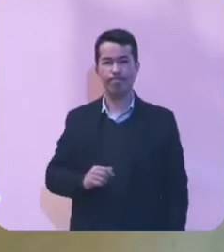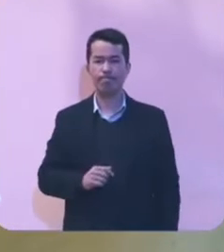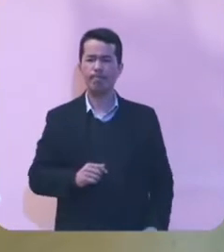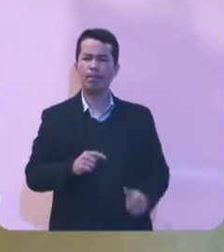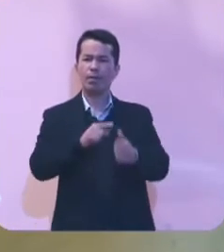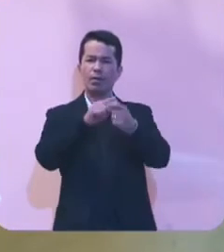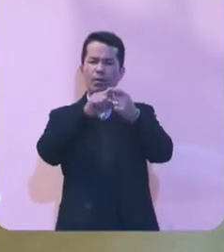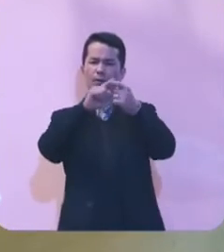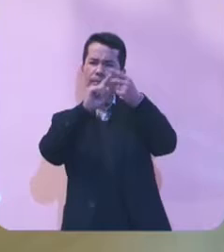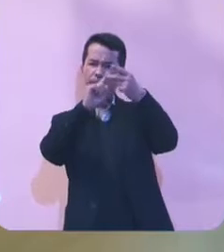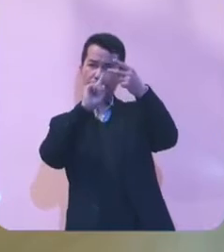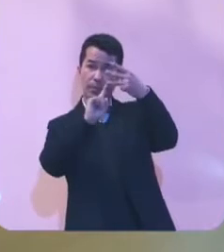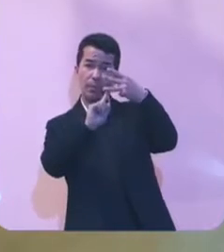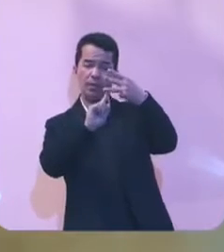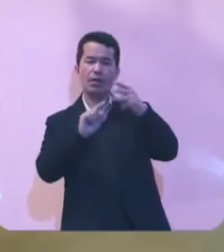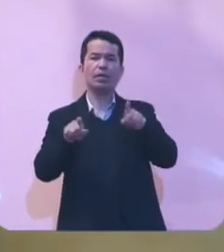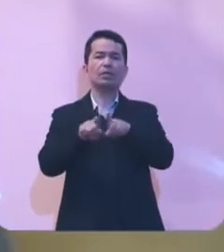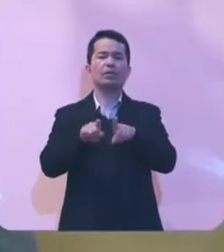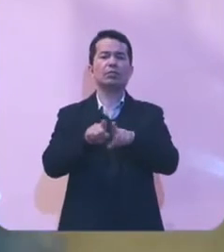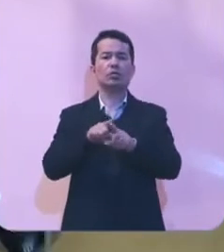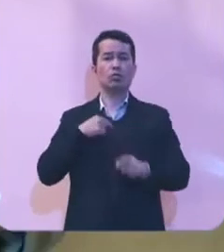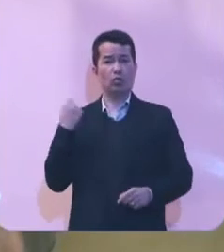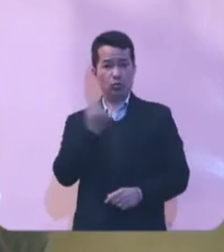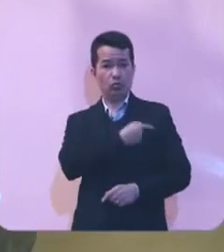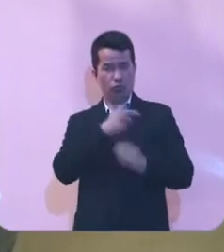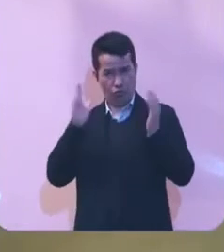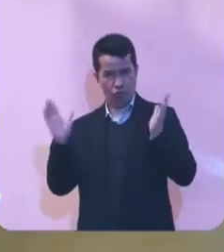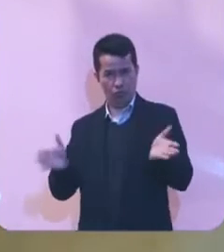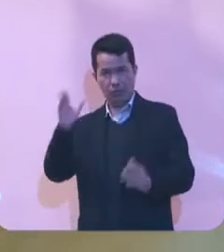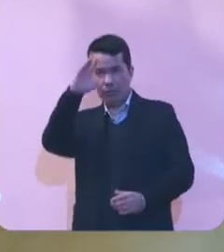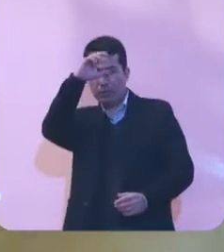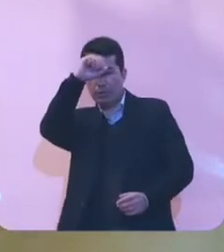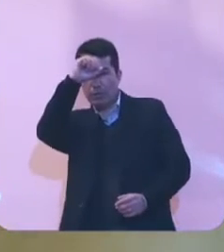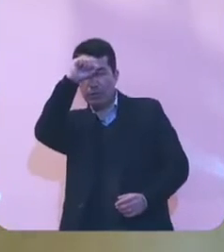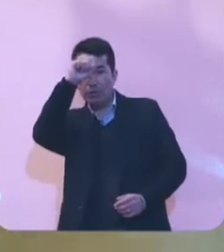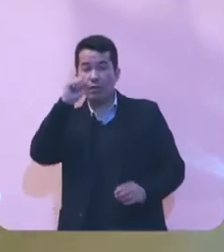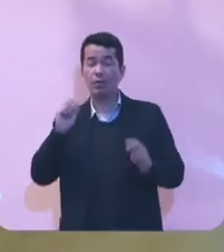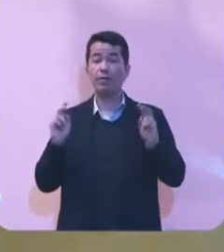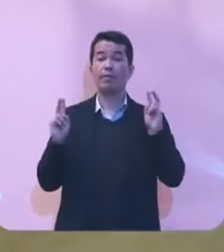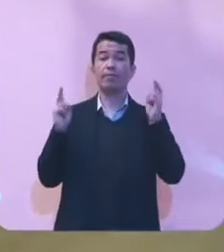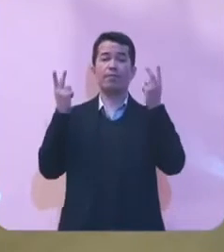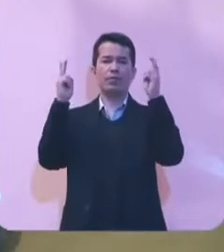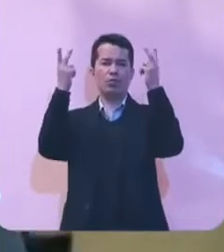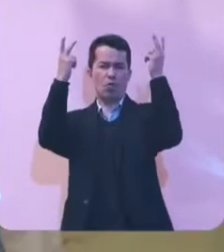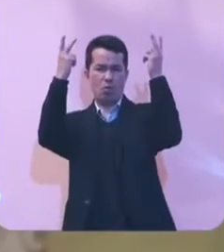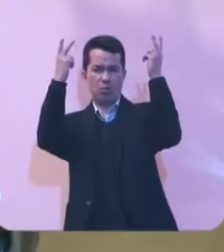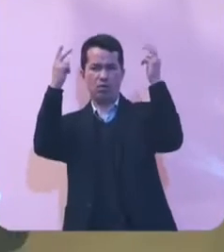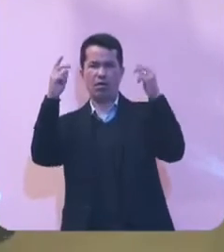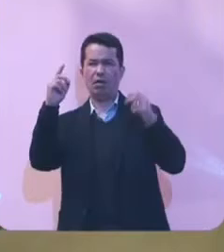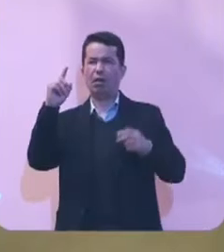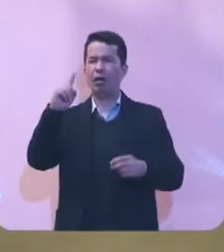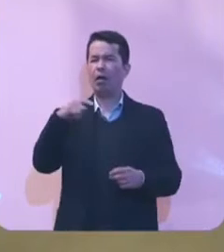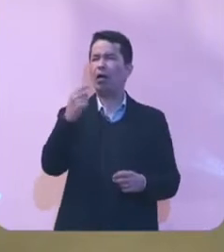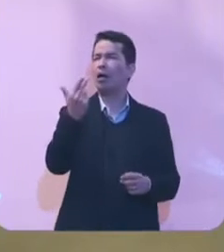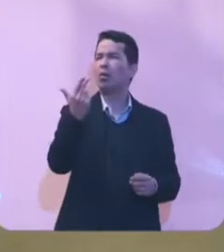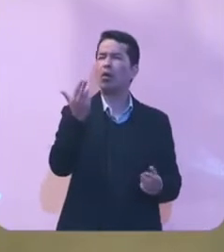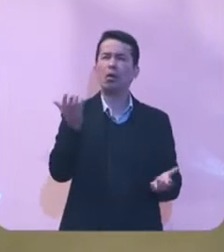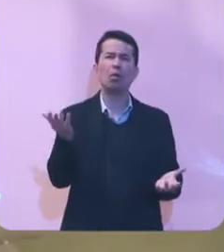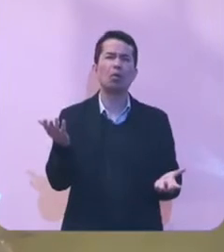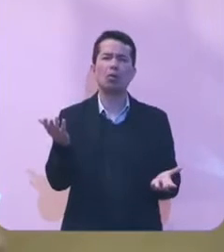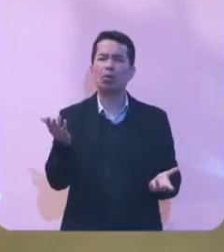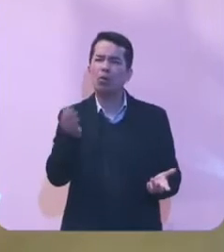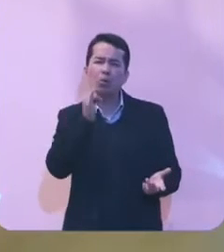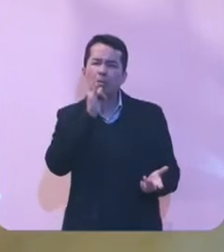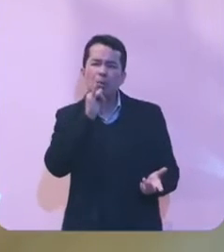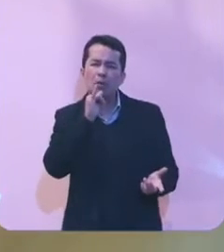terceira coisa que a gente aprendeu é que a vitória não é uma vara de condão, uma